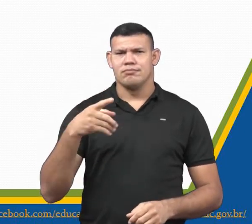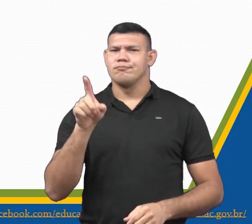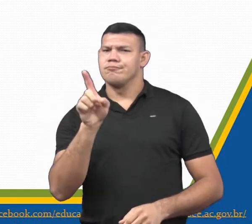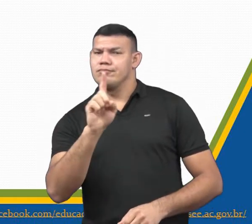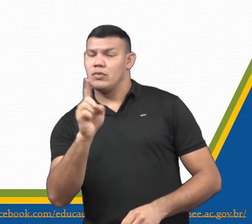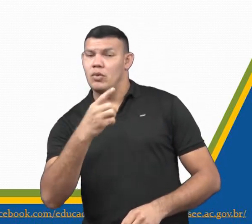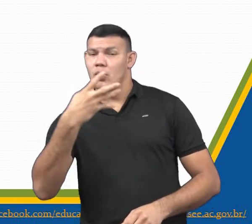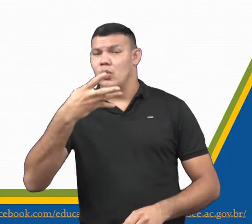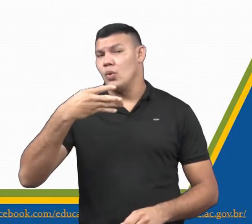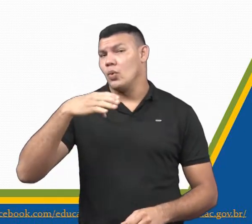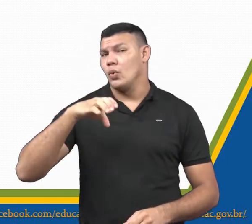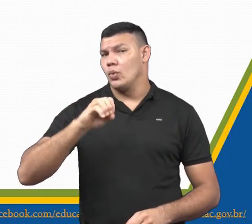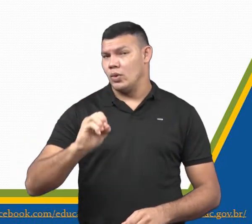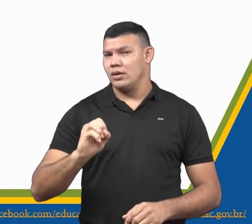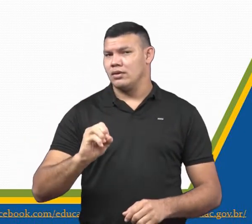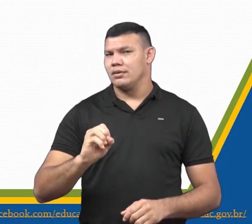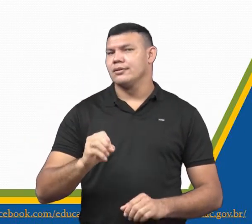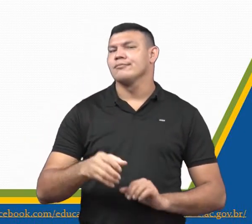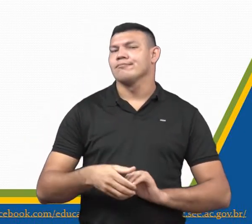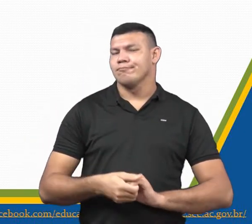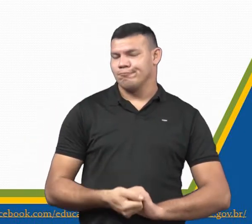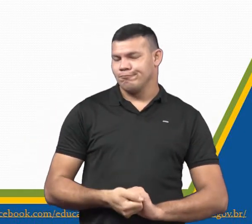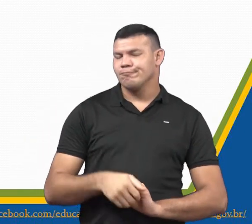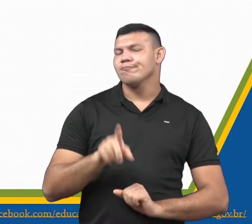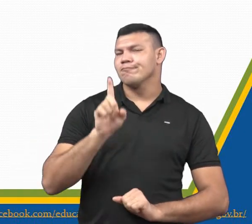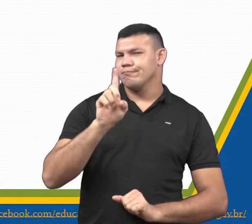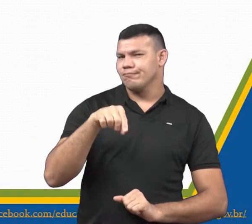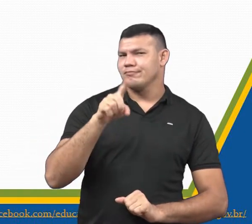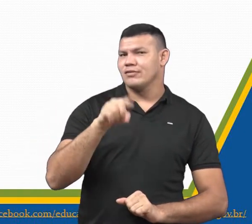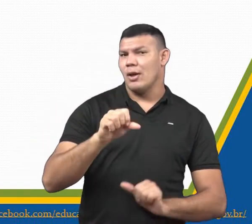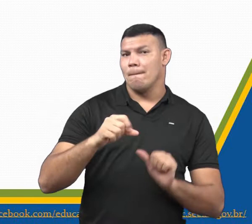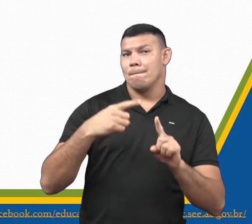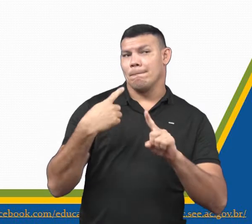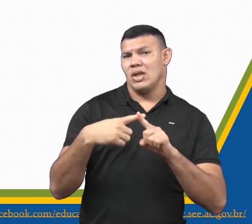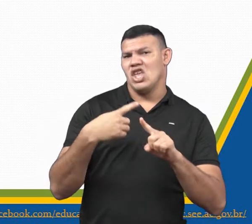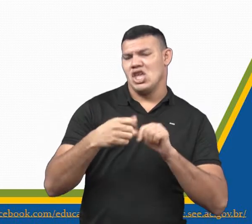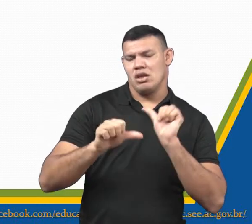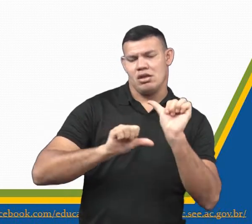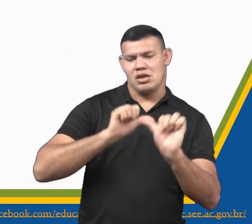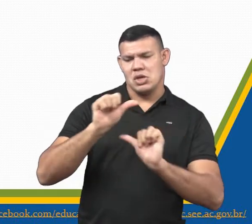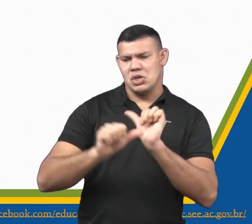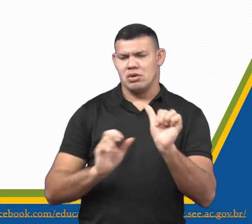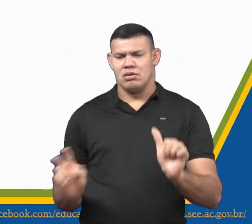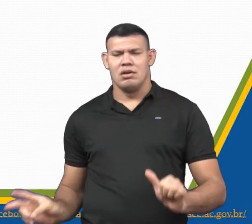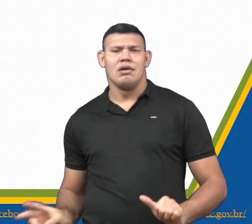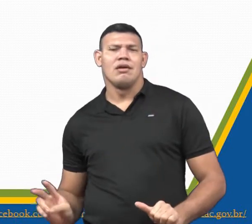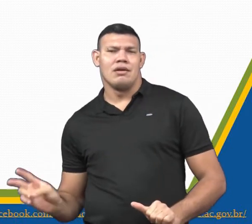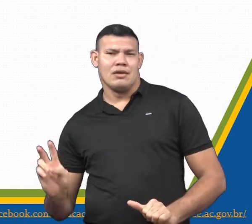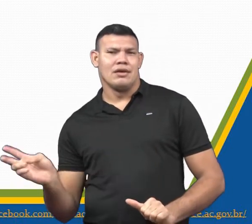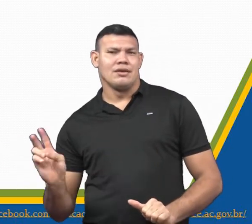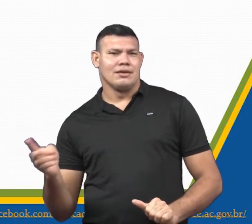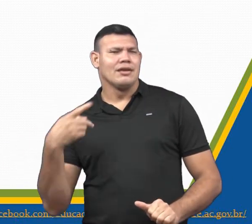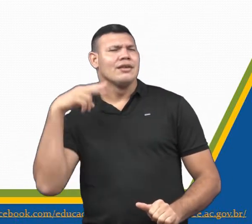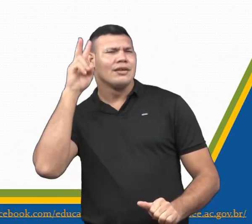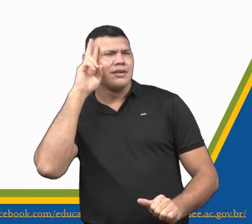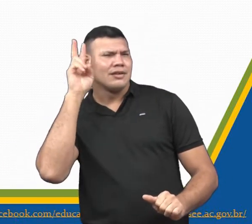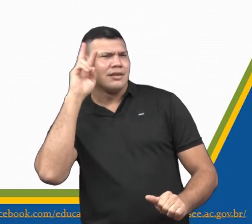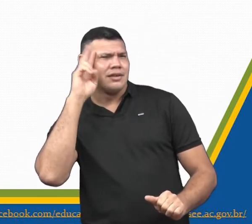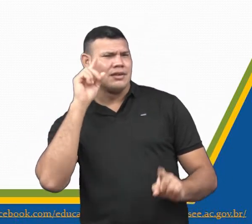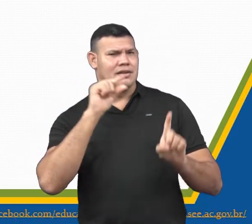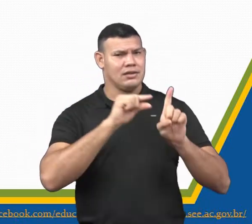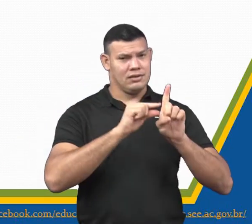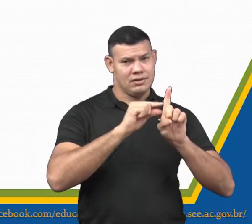será a unidade, a quantidade que esse algarismo ele tem? Olha só, eu